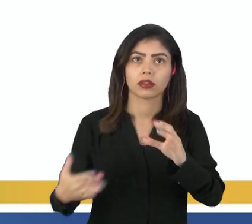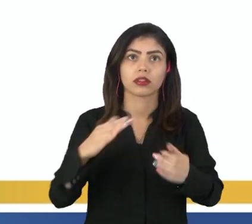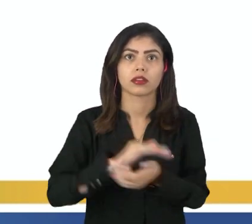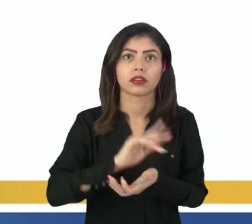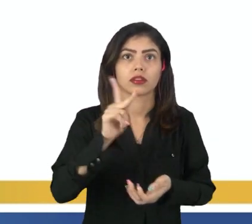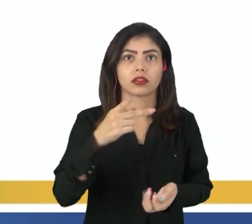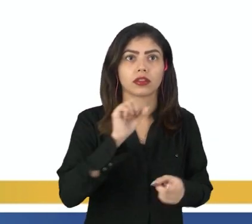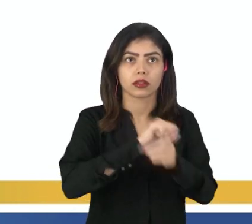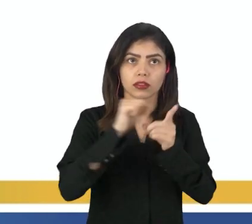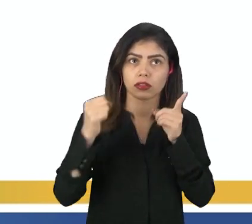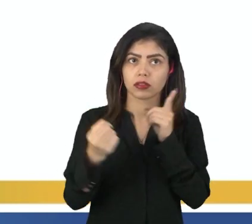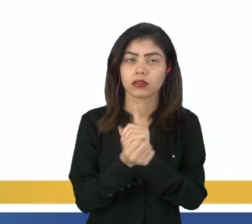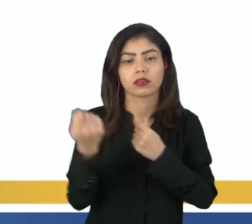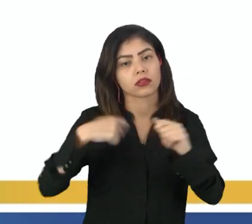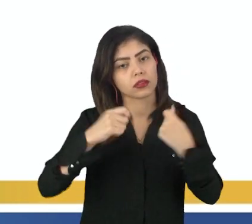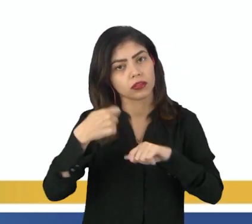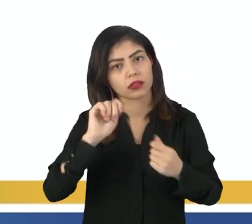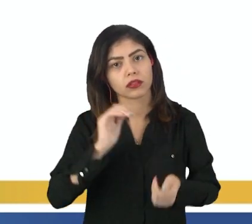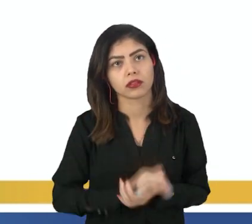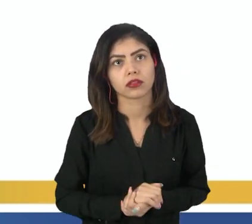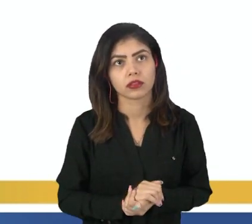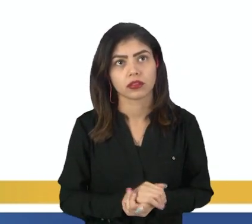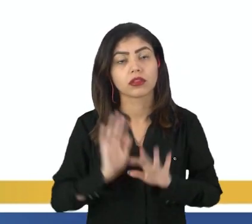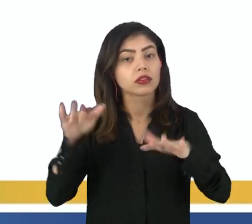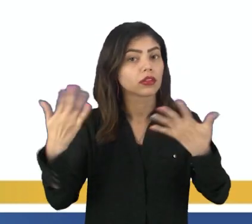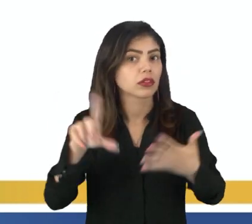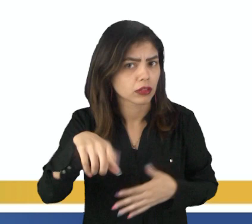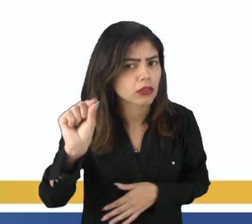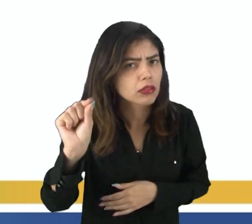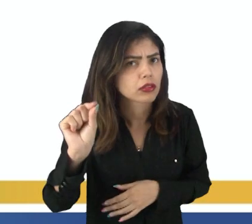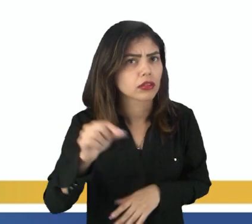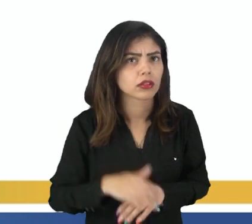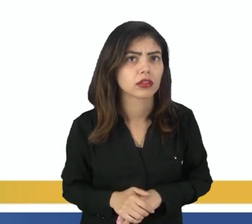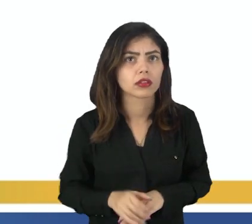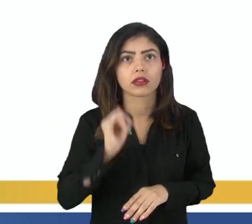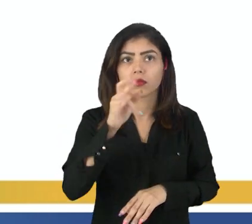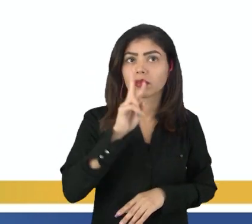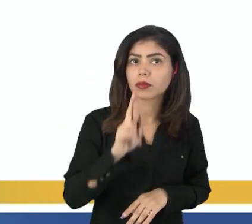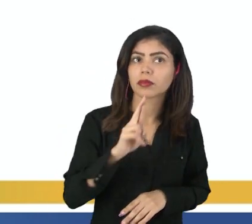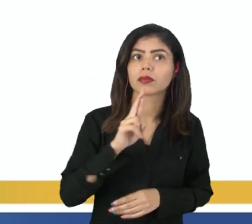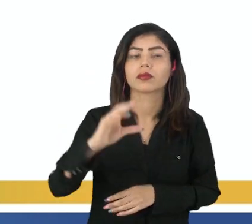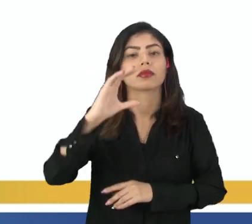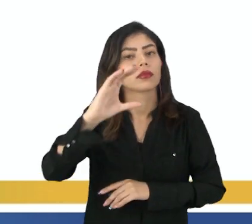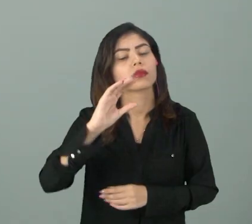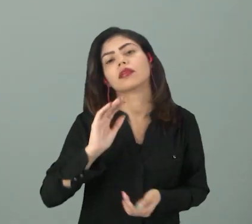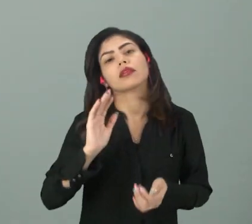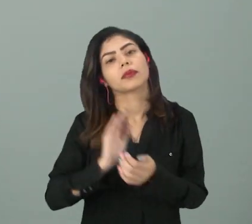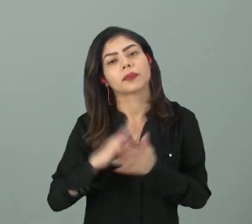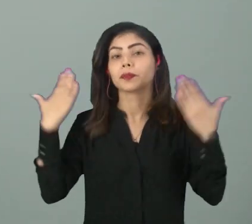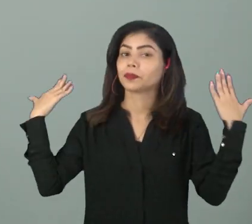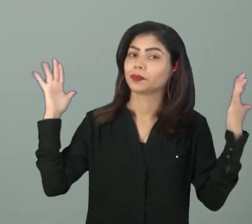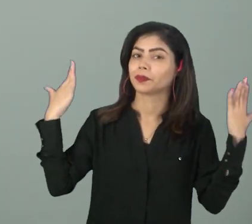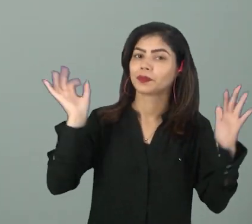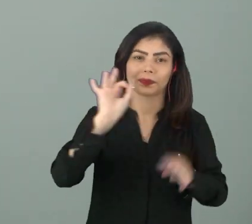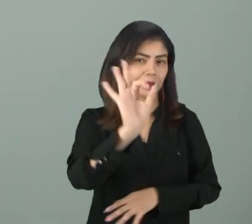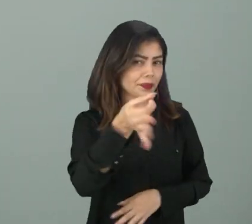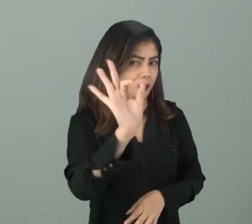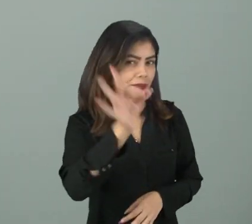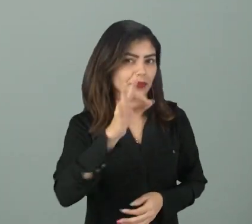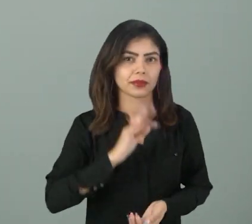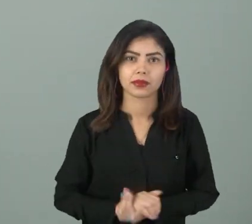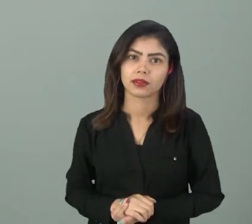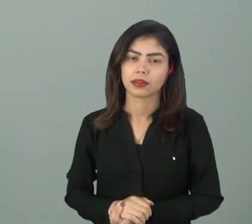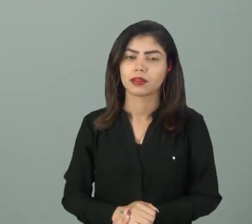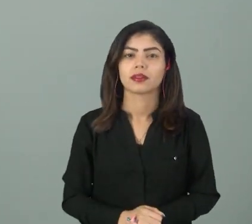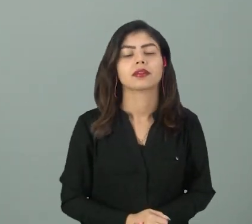de características homogêneas, social e economicamente. E aí, fez sua escolha? Se você respondeu letra C, tá